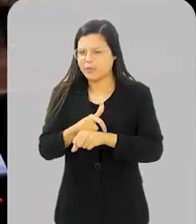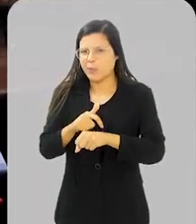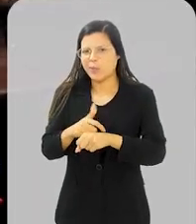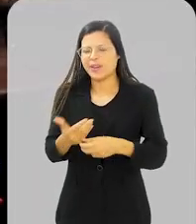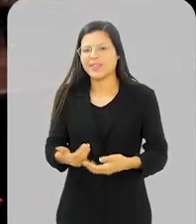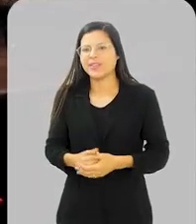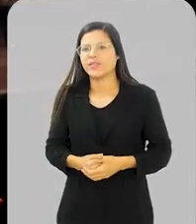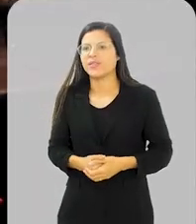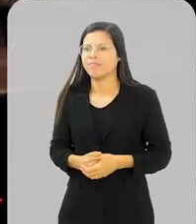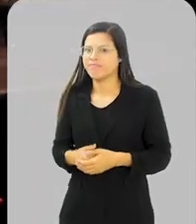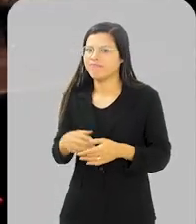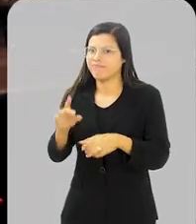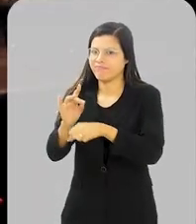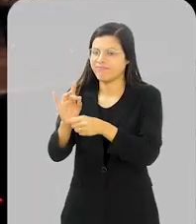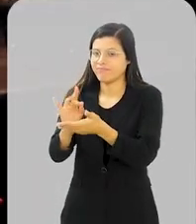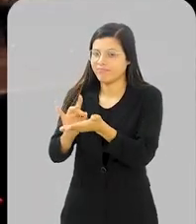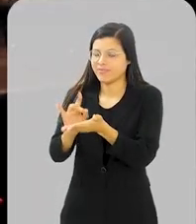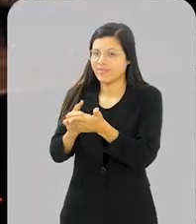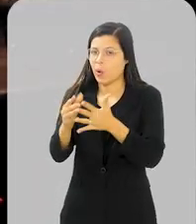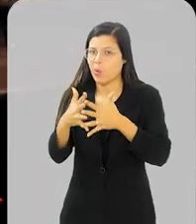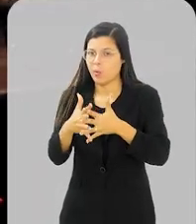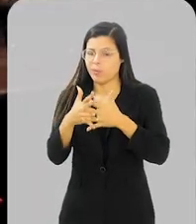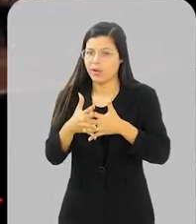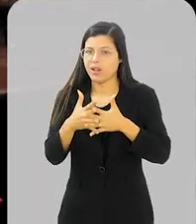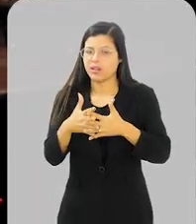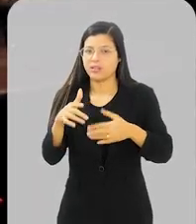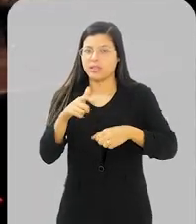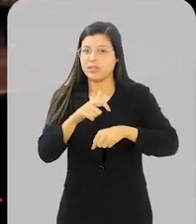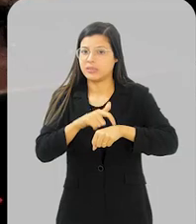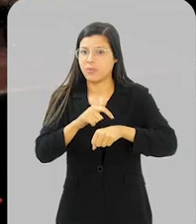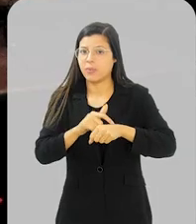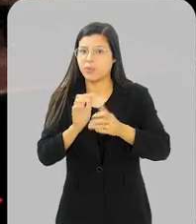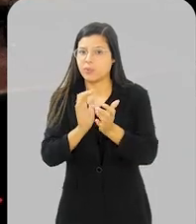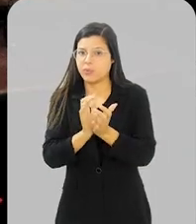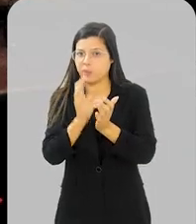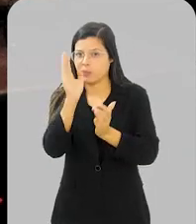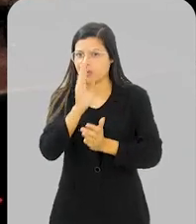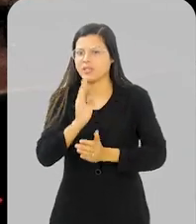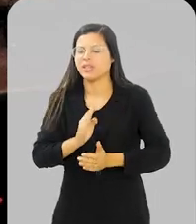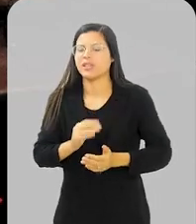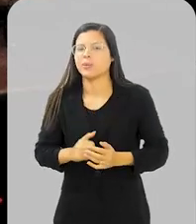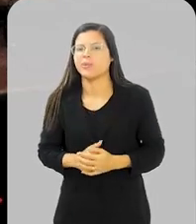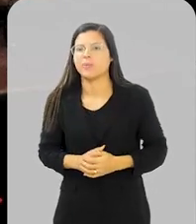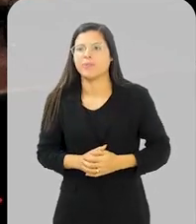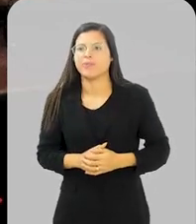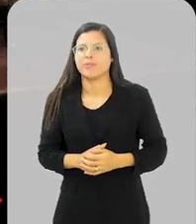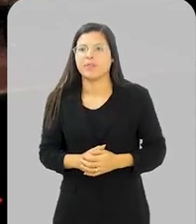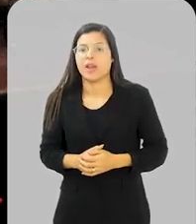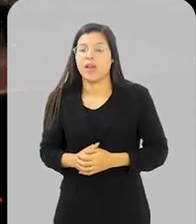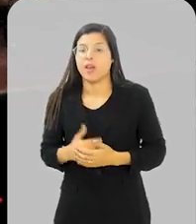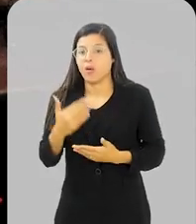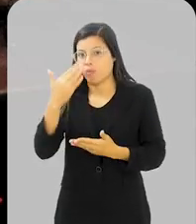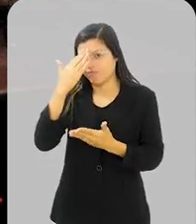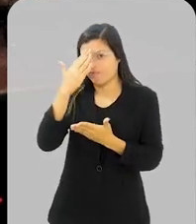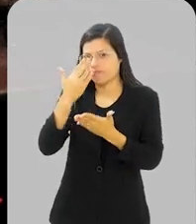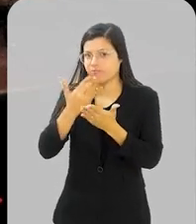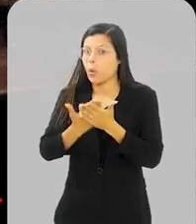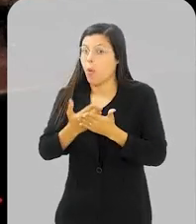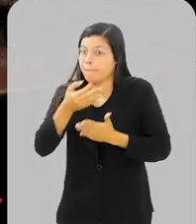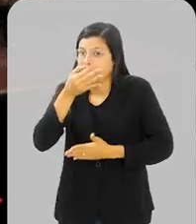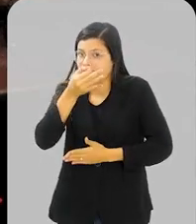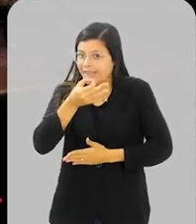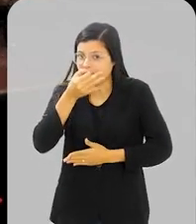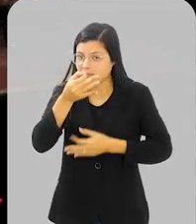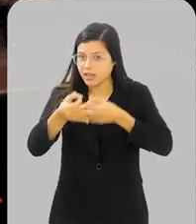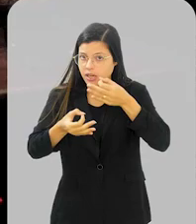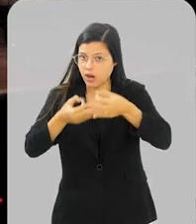uma situação muito complicada, né? Esse momento que a seleção brasileira... Agora, eu tenho por mim, quer dizer, isso é uma opinião que